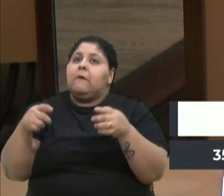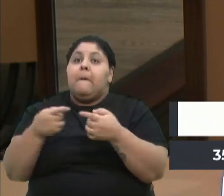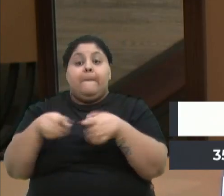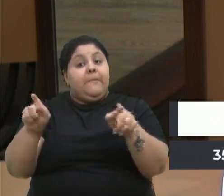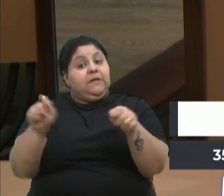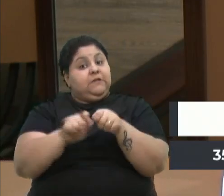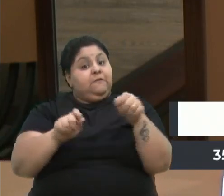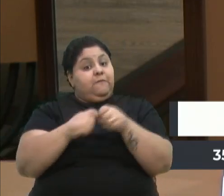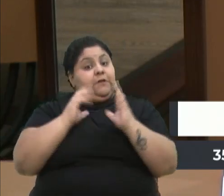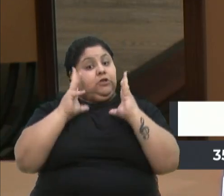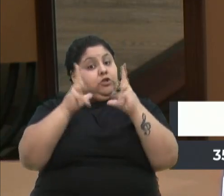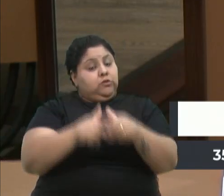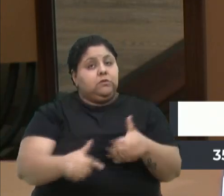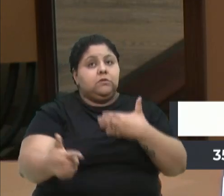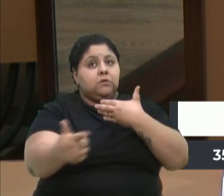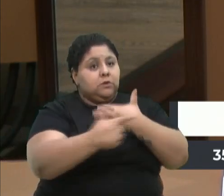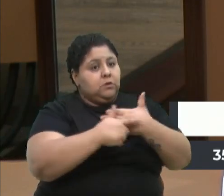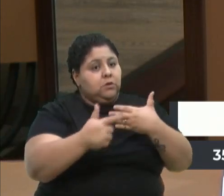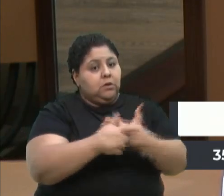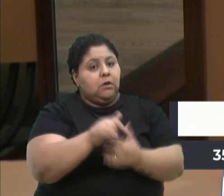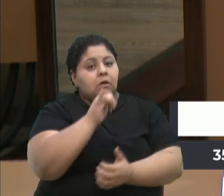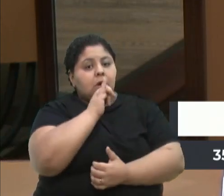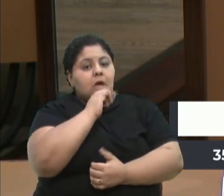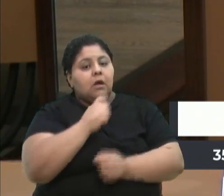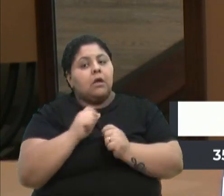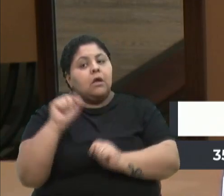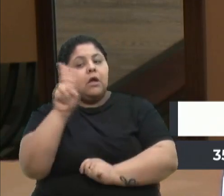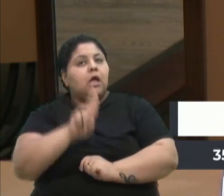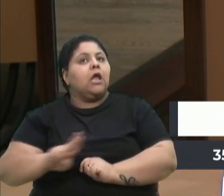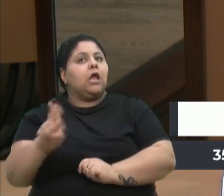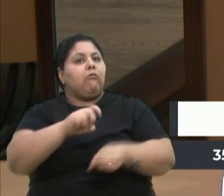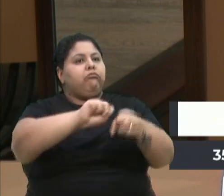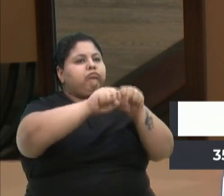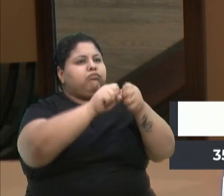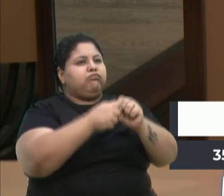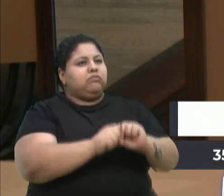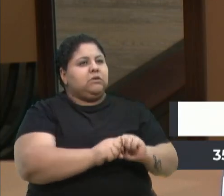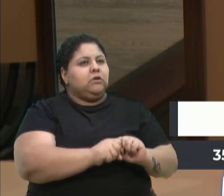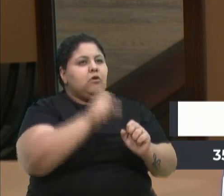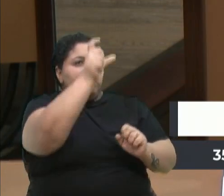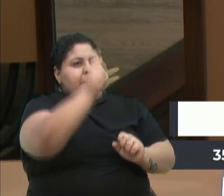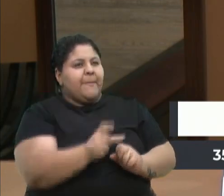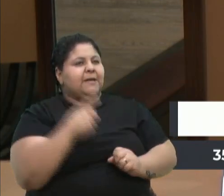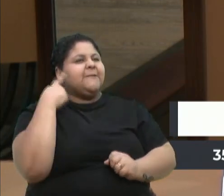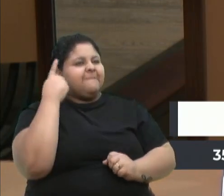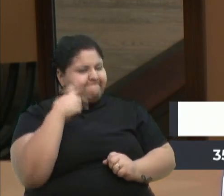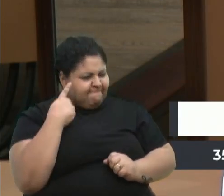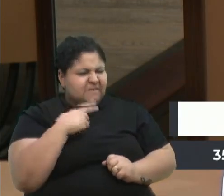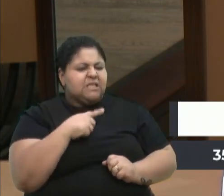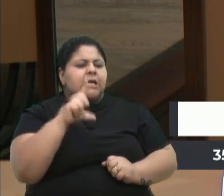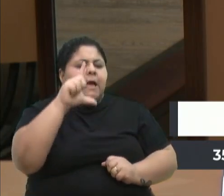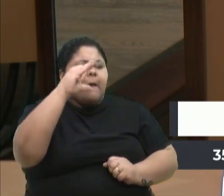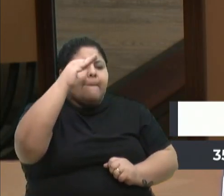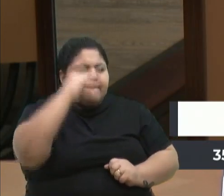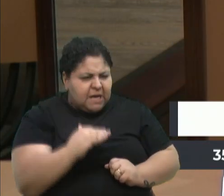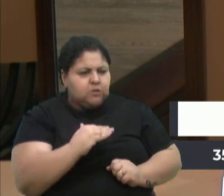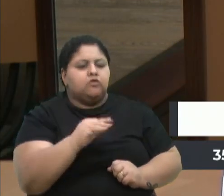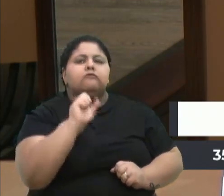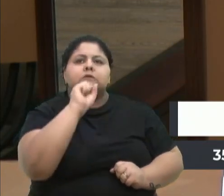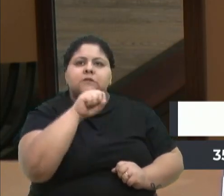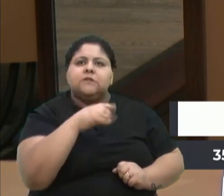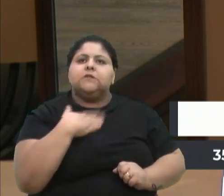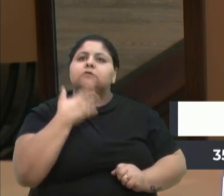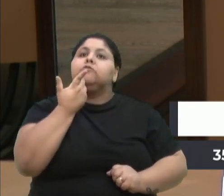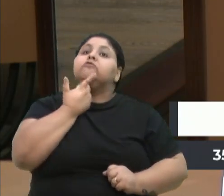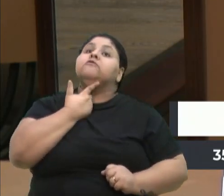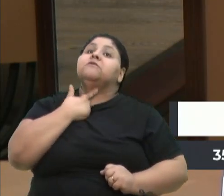aqui de forma exemplar, e quem utiliza isso para destruir uma imagem política olha, é muito baixo mesmo, e eu gostaria que essas pessoas